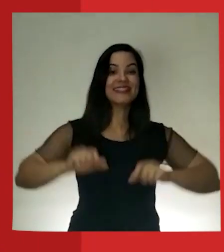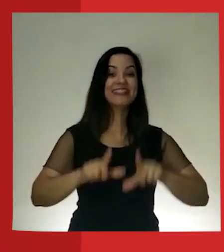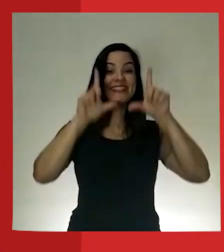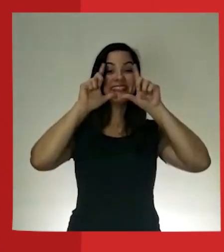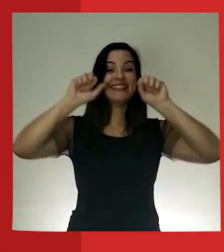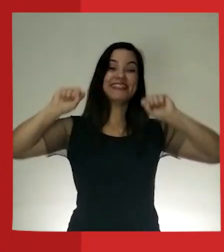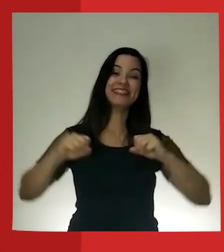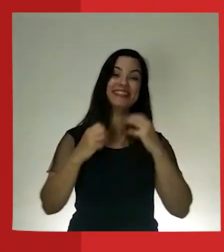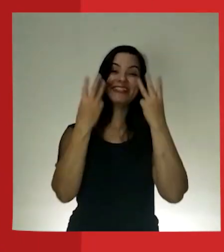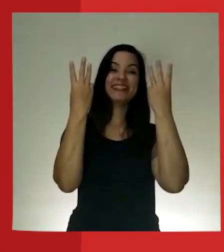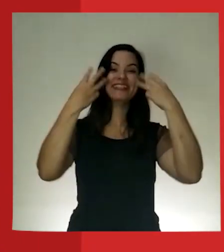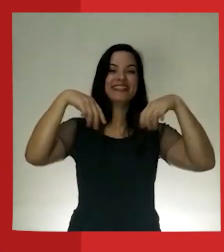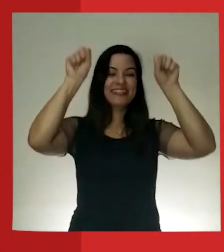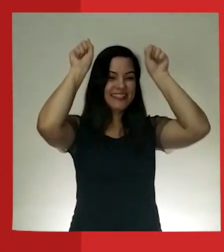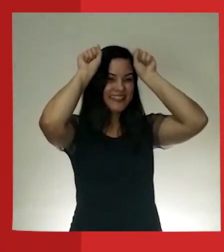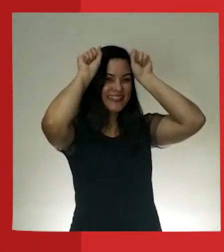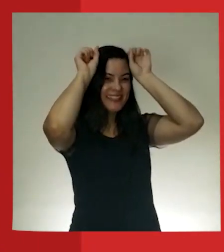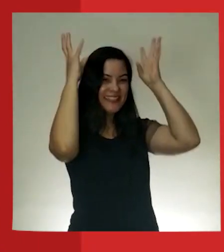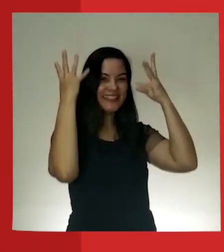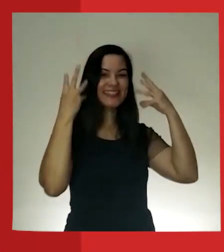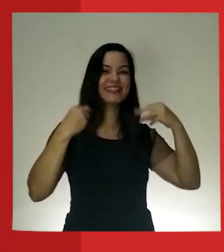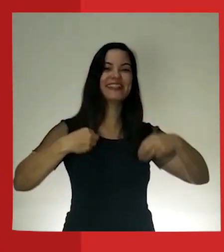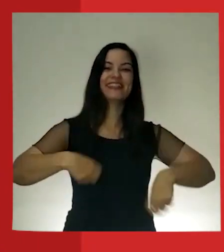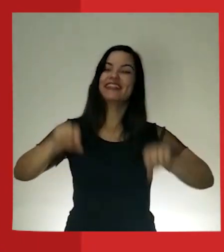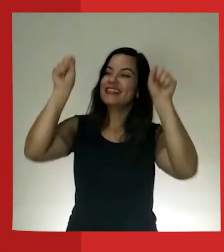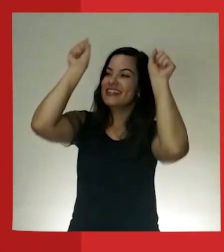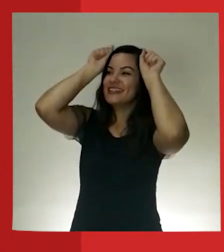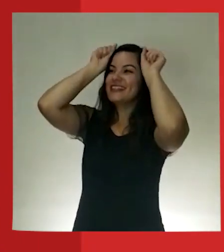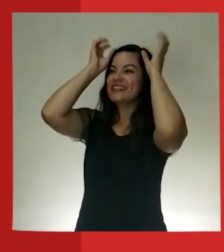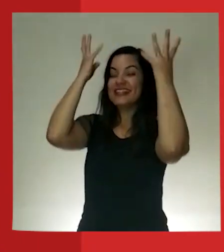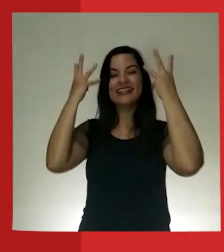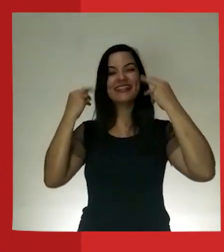Esse é o show da Luna, Luna,